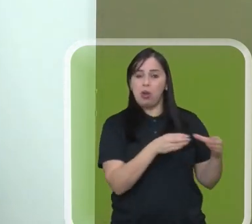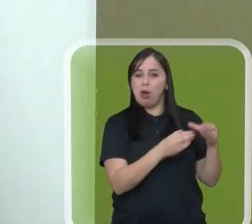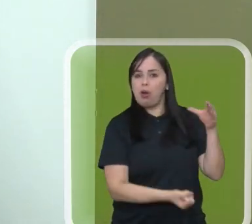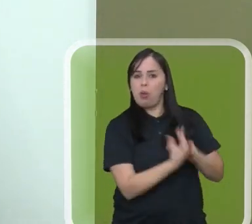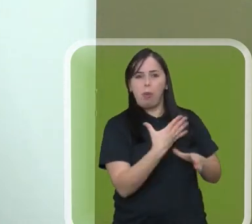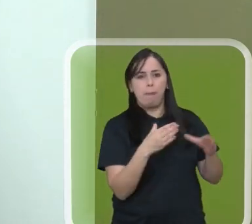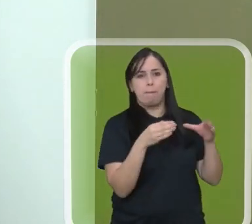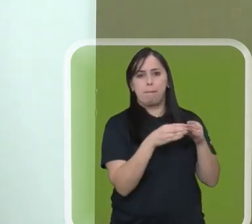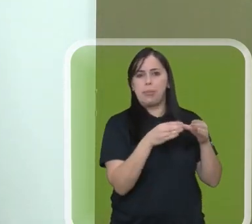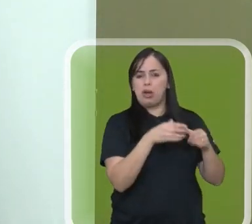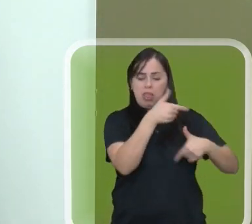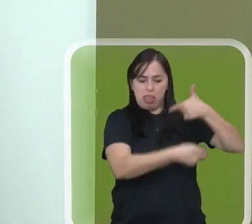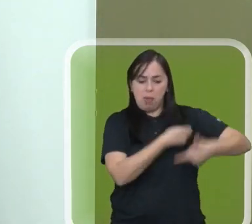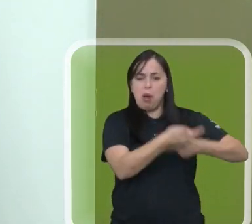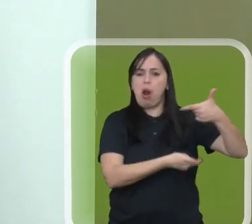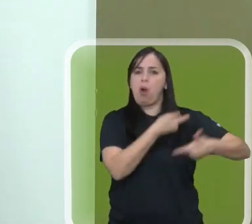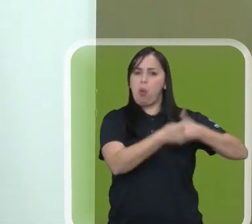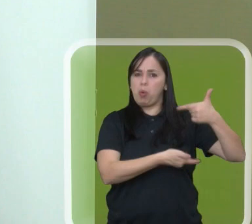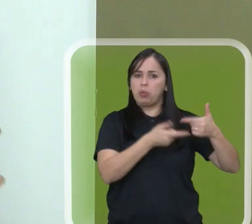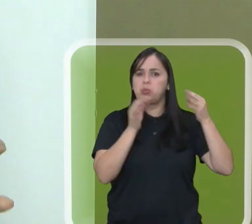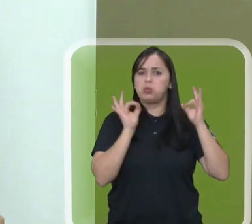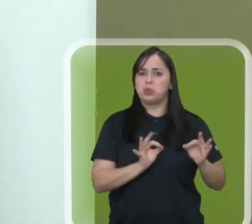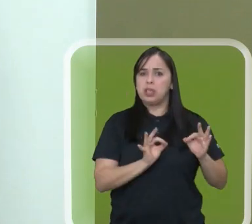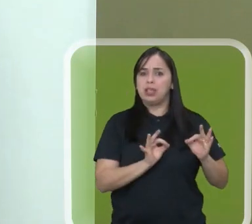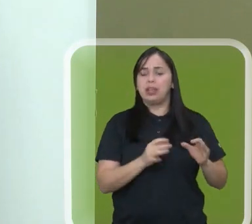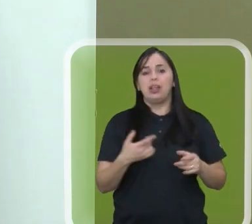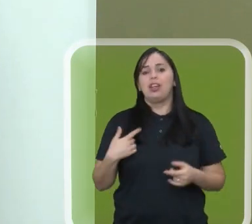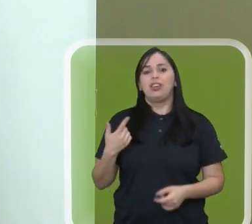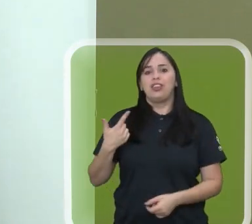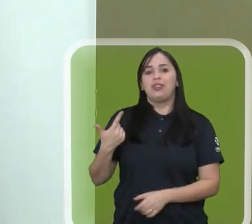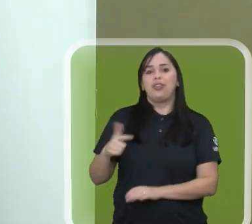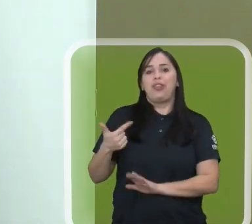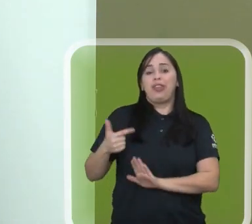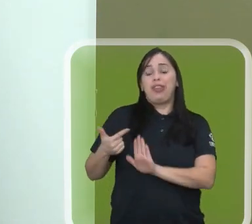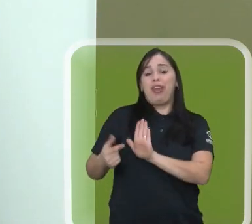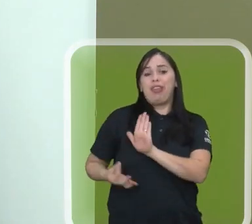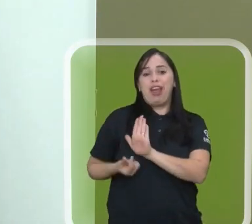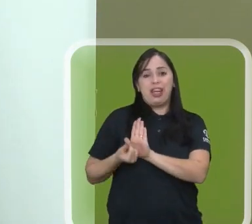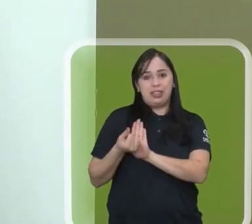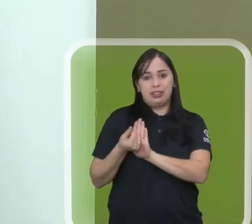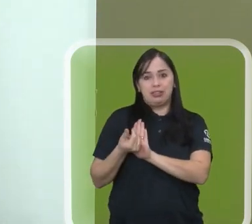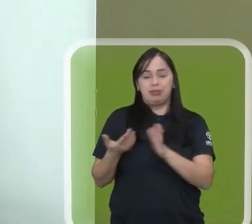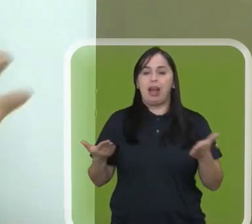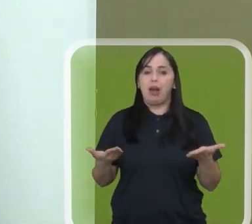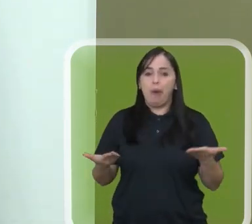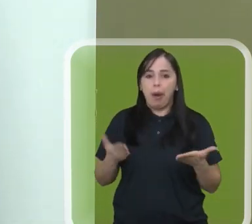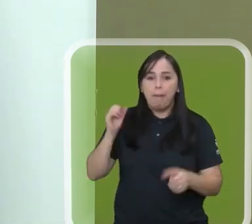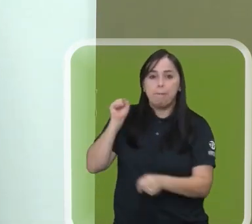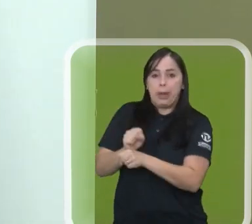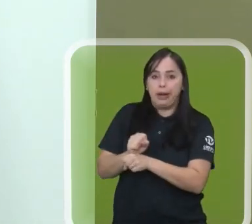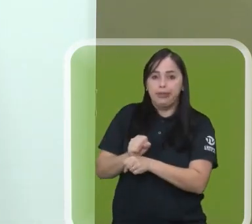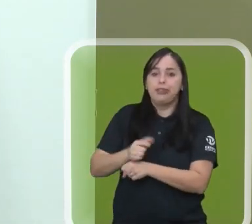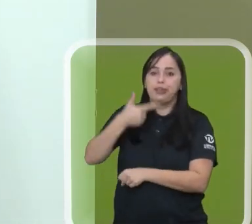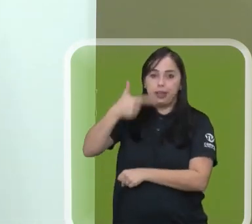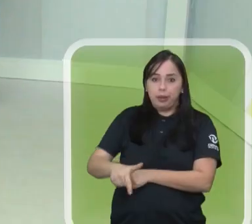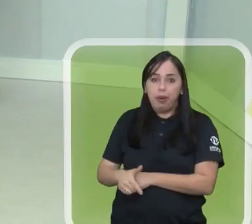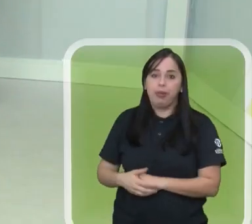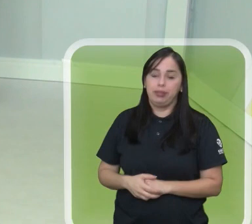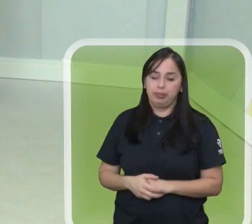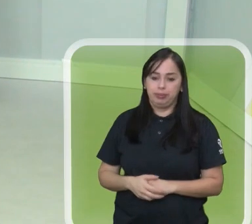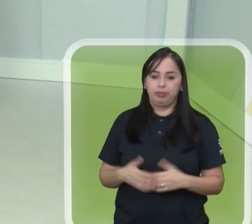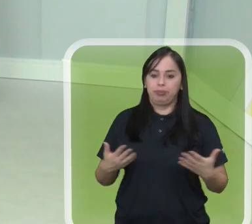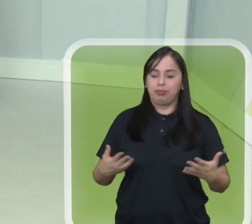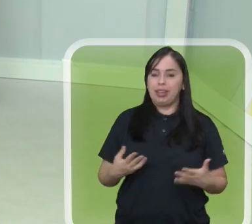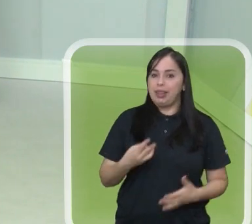né? Trabalhou o ano todo também, né? A gente não tem orçamento para isso. Agora para tudo de novo, né? Então isso atrapalha bastante. Brunão, para fechar,